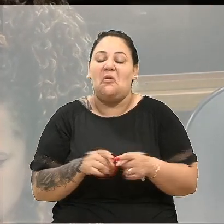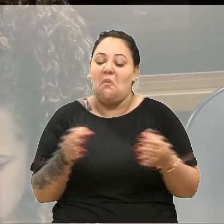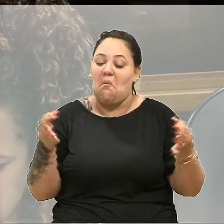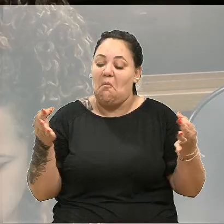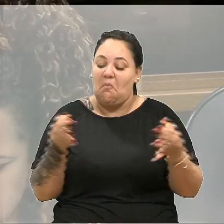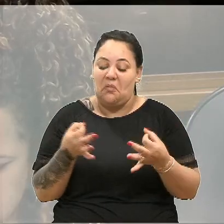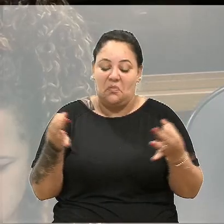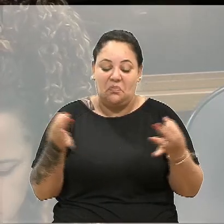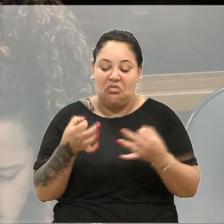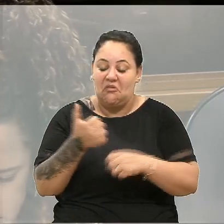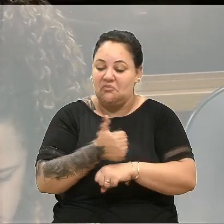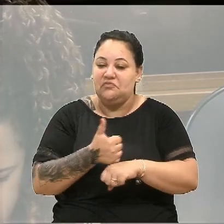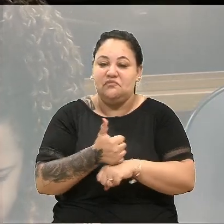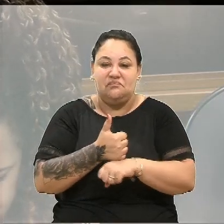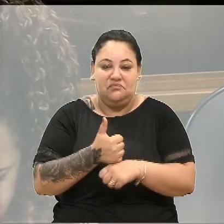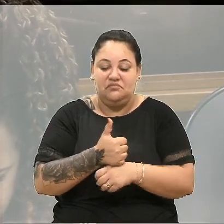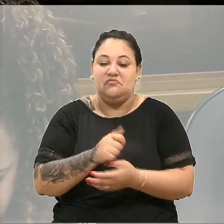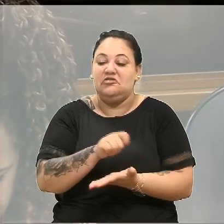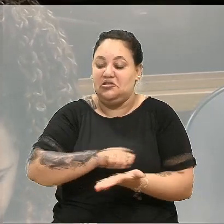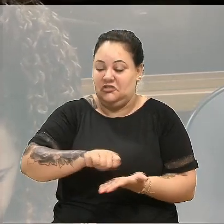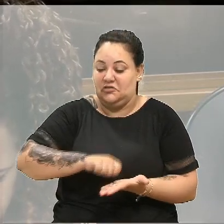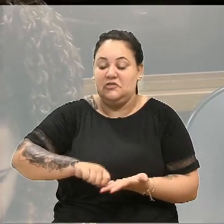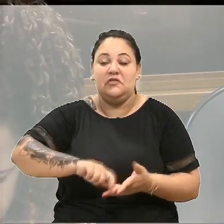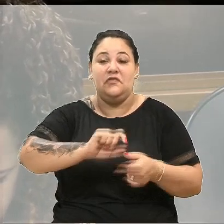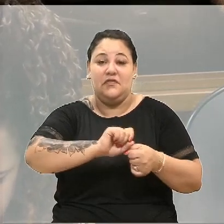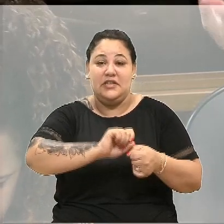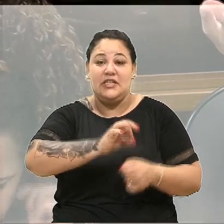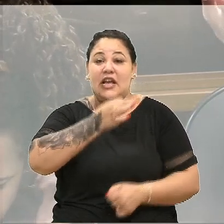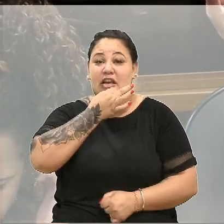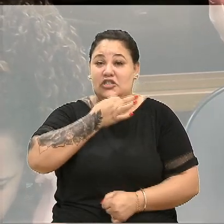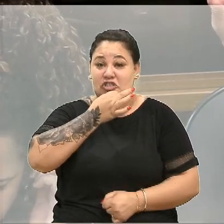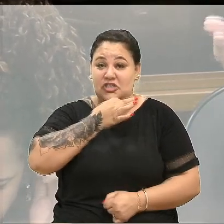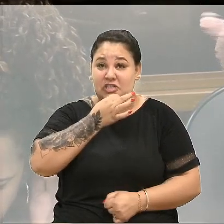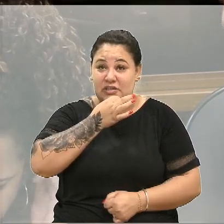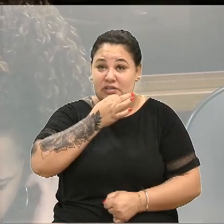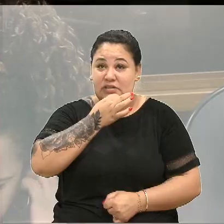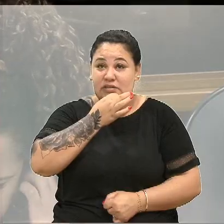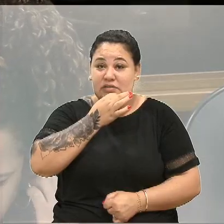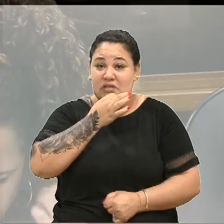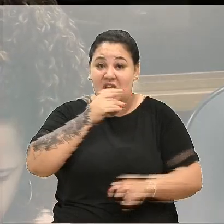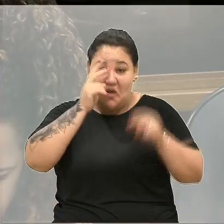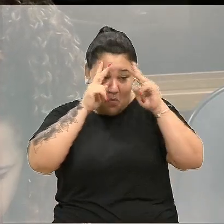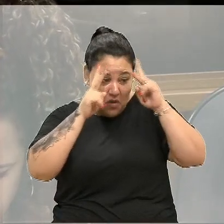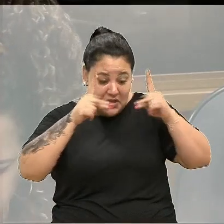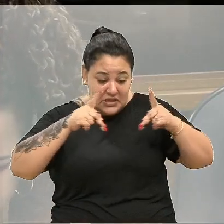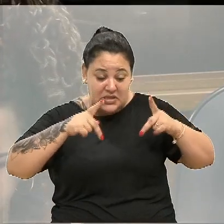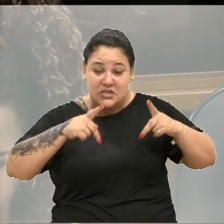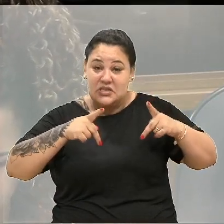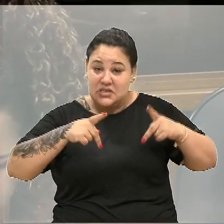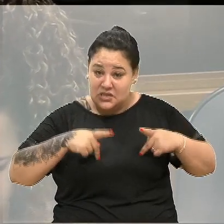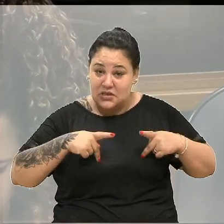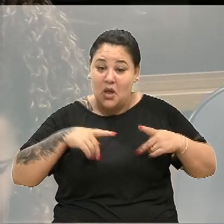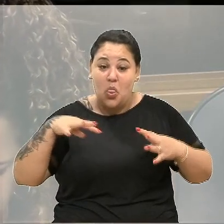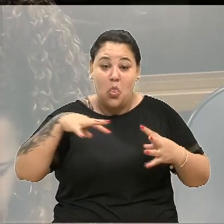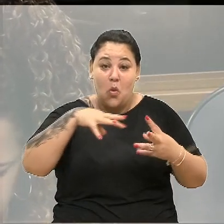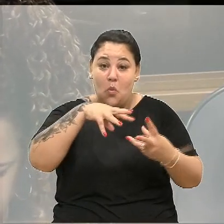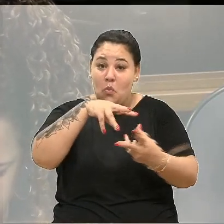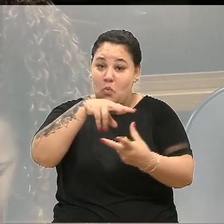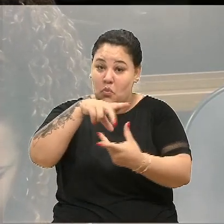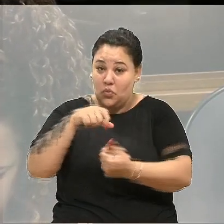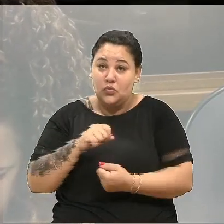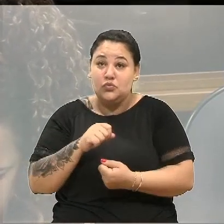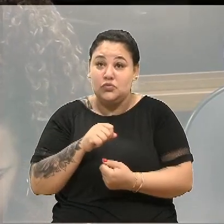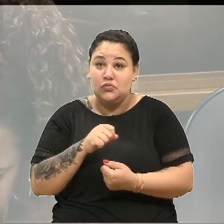escritor que fez com que a nossa cidade estivesse na cena internacional em tempos que nós concorremos ao Oscar